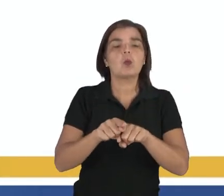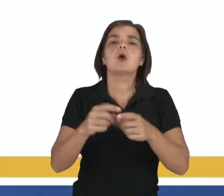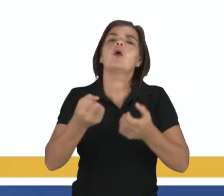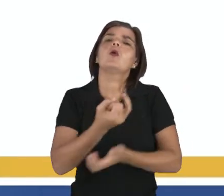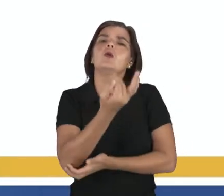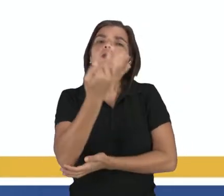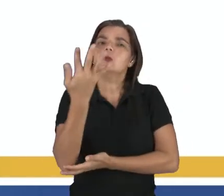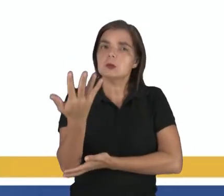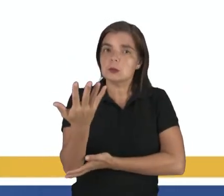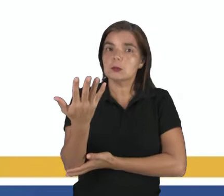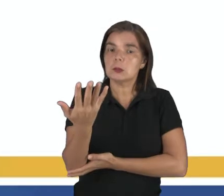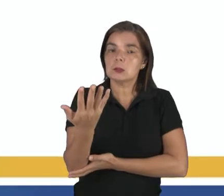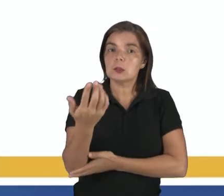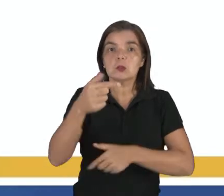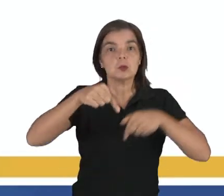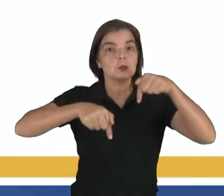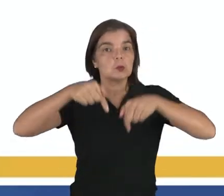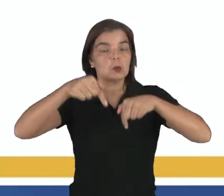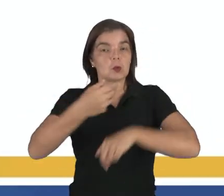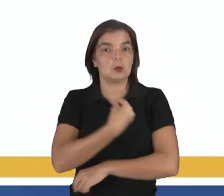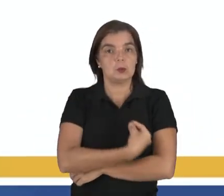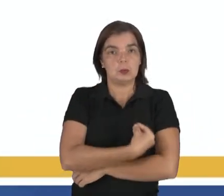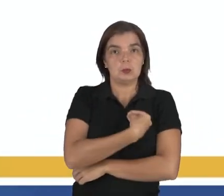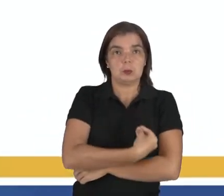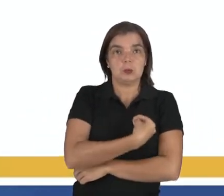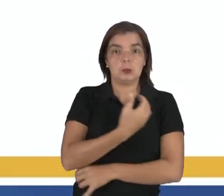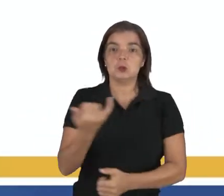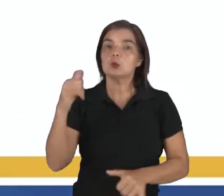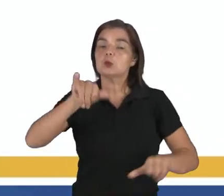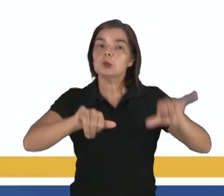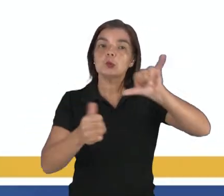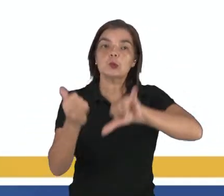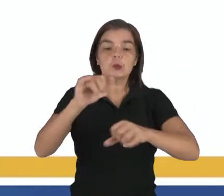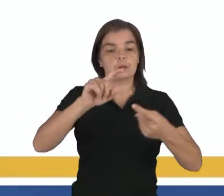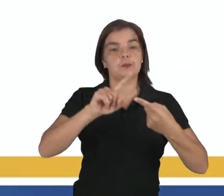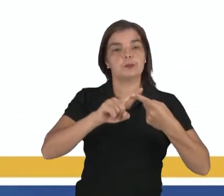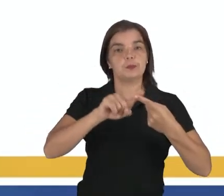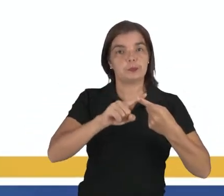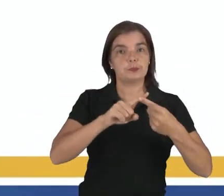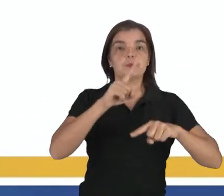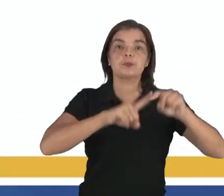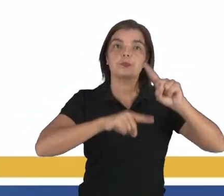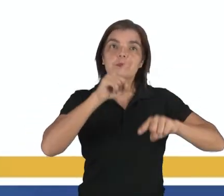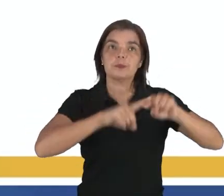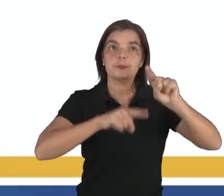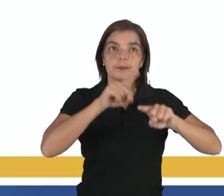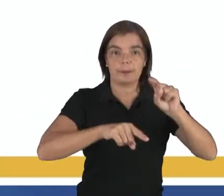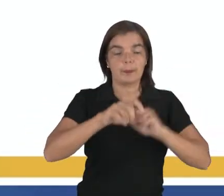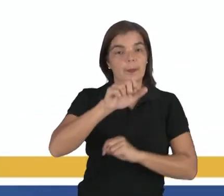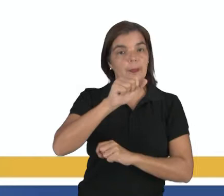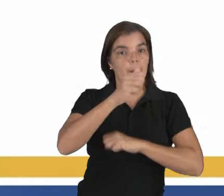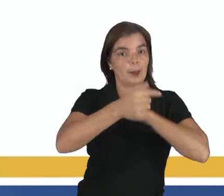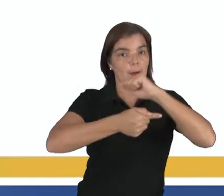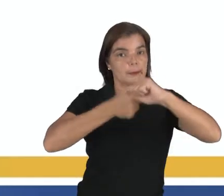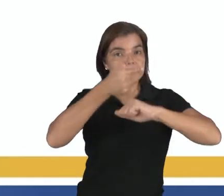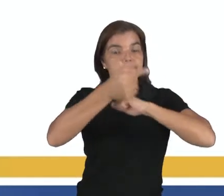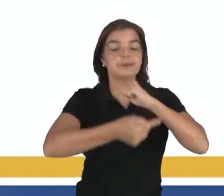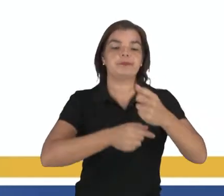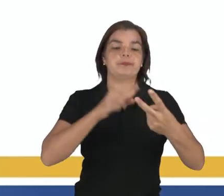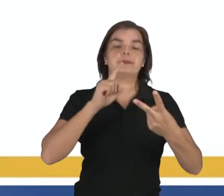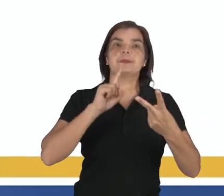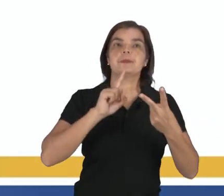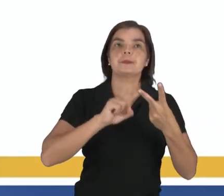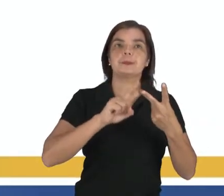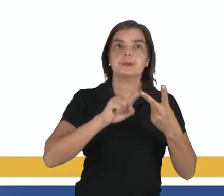determinar a quantidade de uma substância química presente numa reação. Nós temos aqui a massa atômica, que é a massa de um